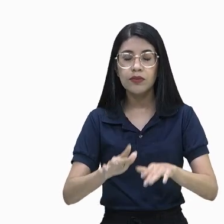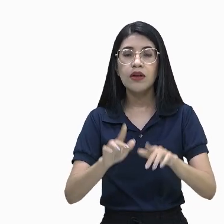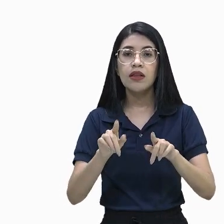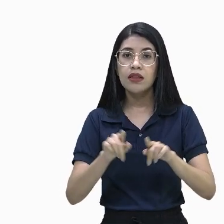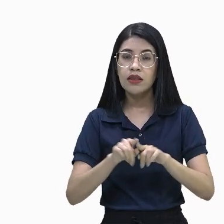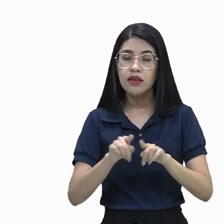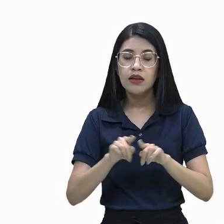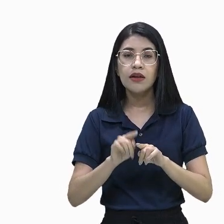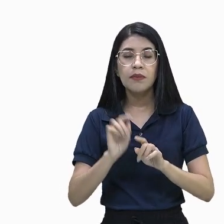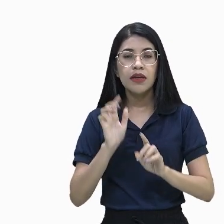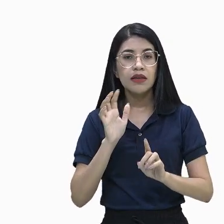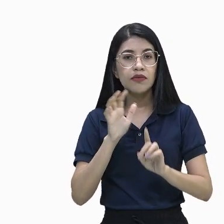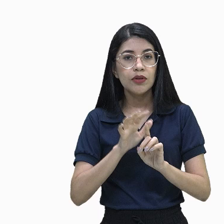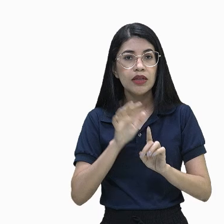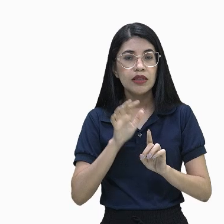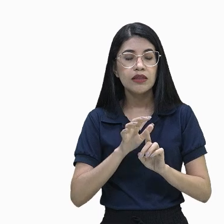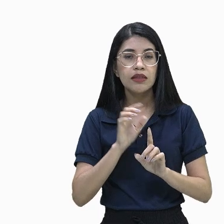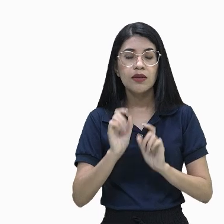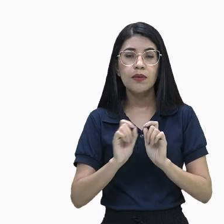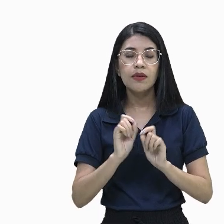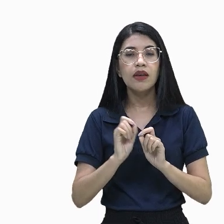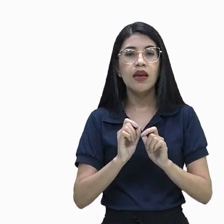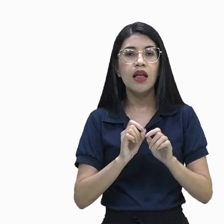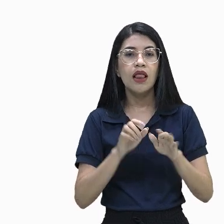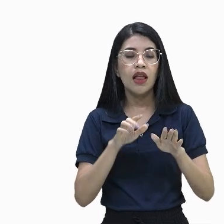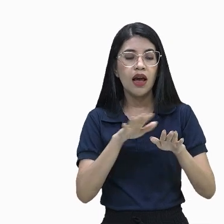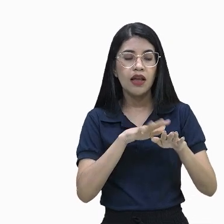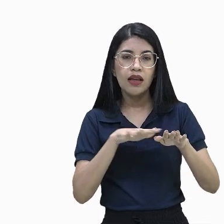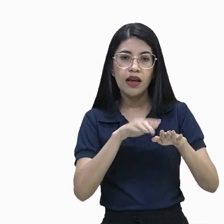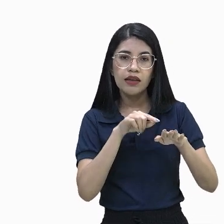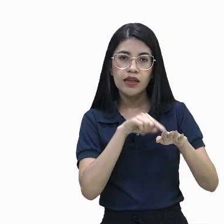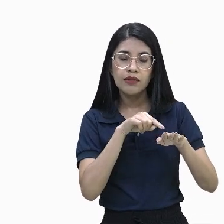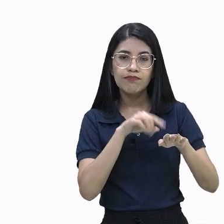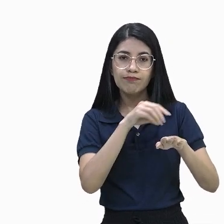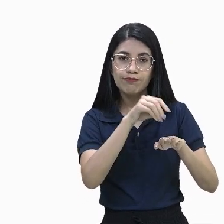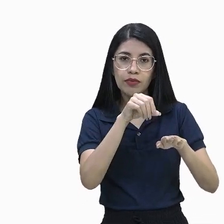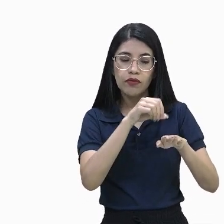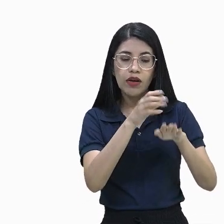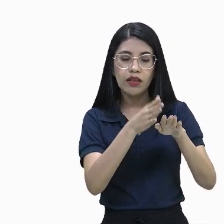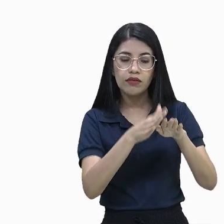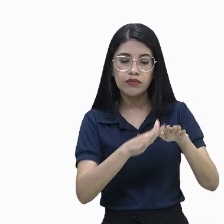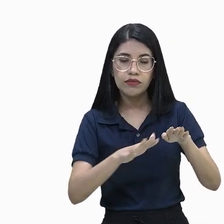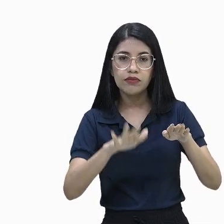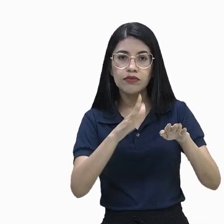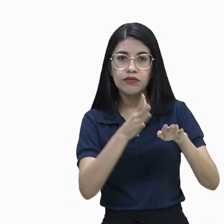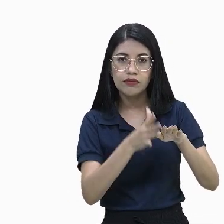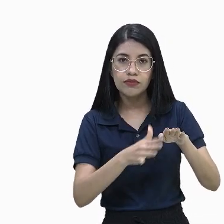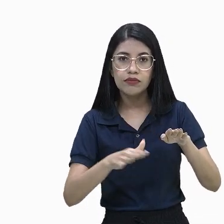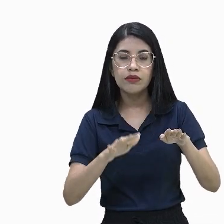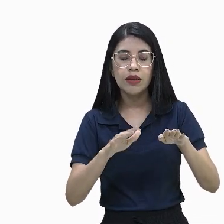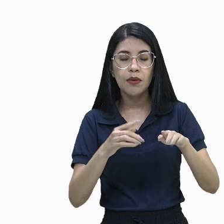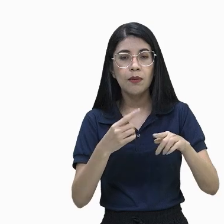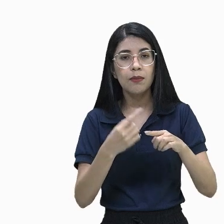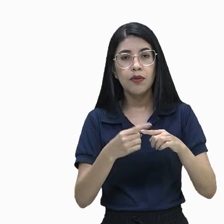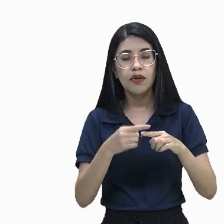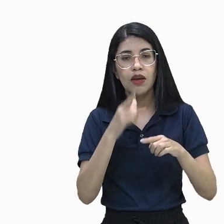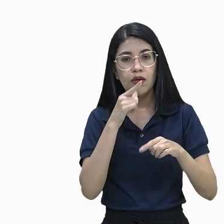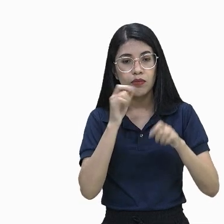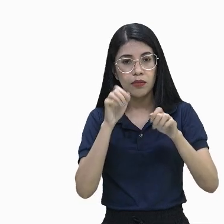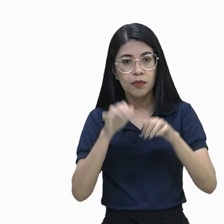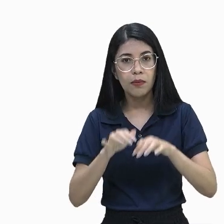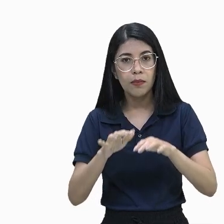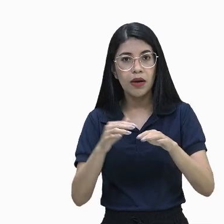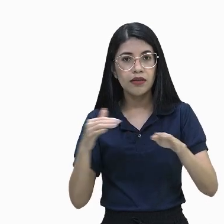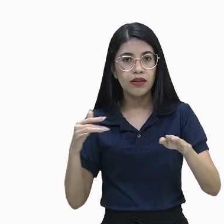ela também vai provocar um desgaste nesse relevo próximo ali dos mares, tá bom?